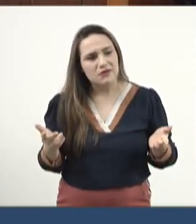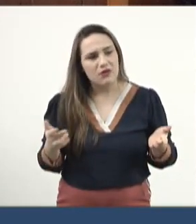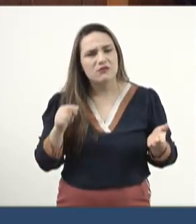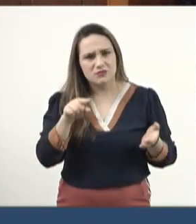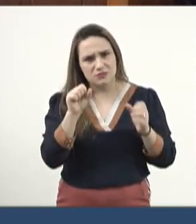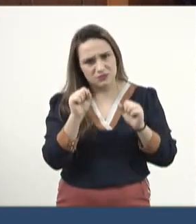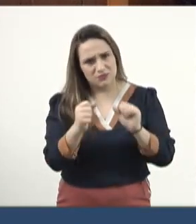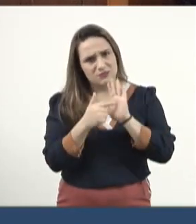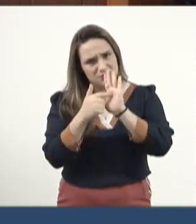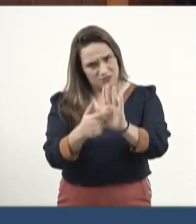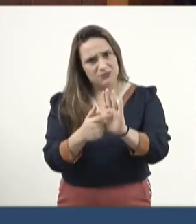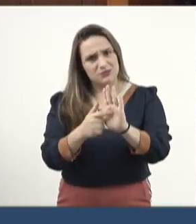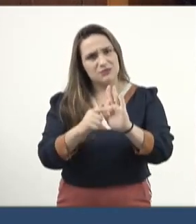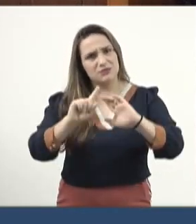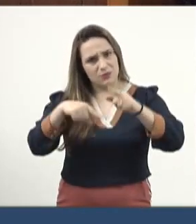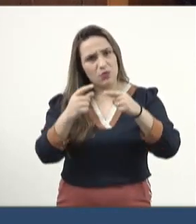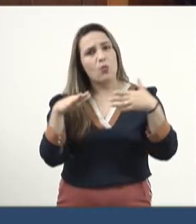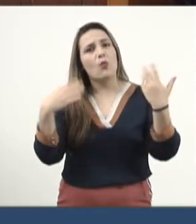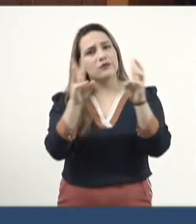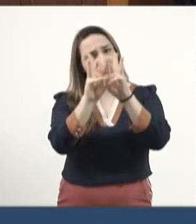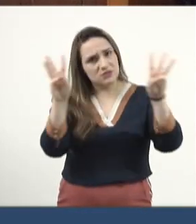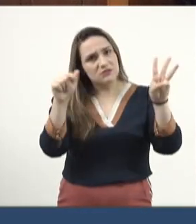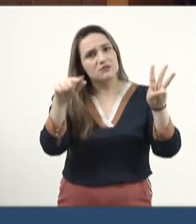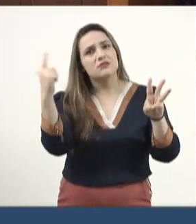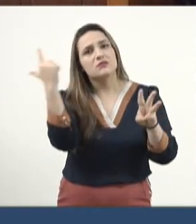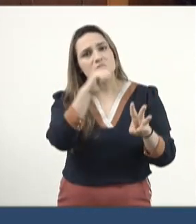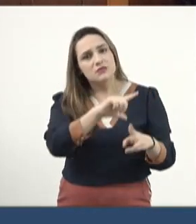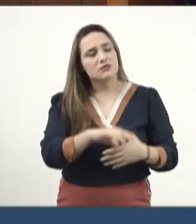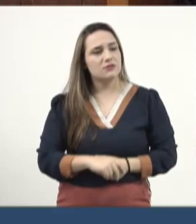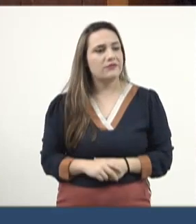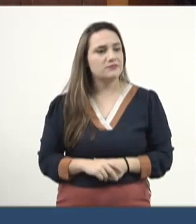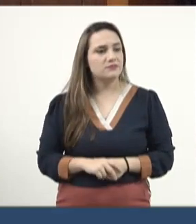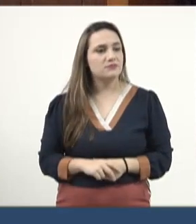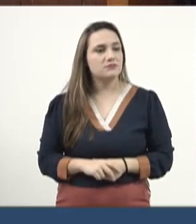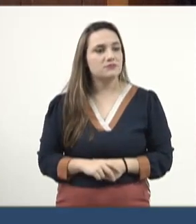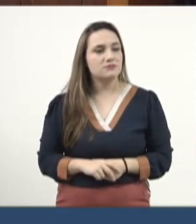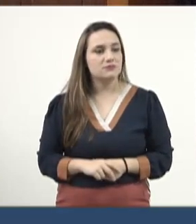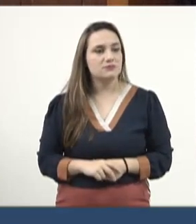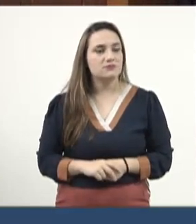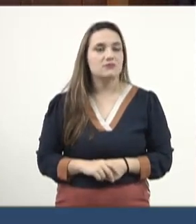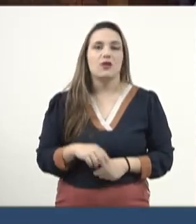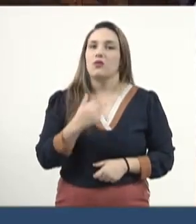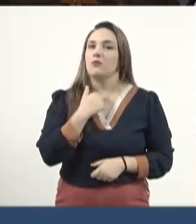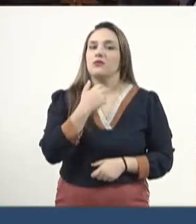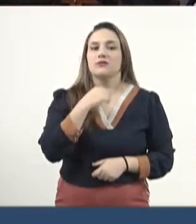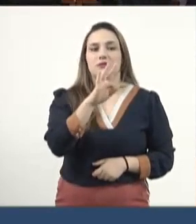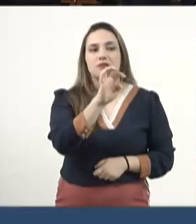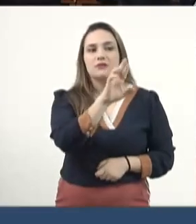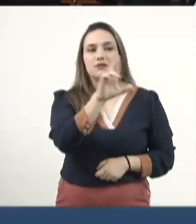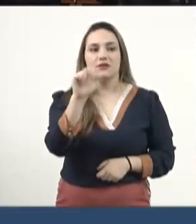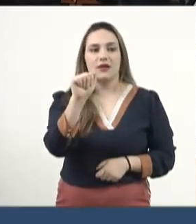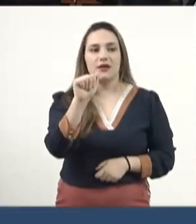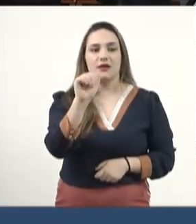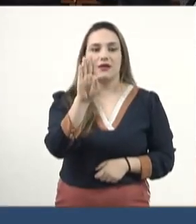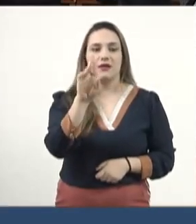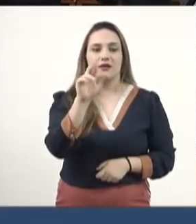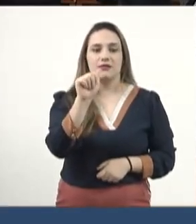mostrar isso aí para nós? Qual site o senhor pegou? Não é o Terra Brasilis, não, né? Que lá só tem fake